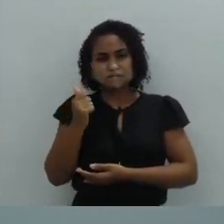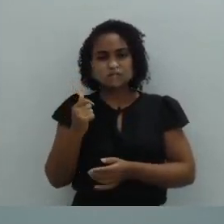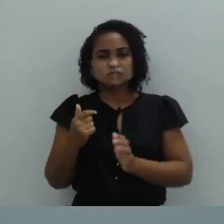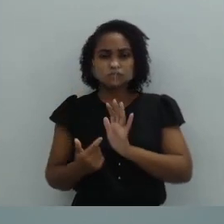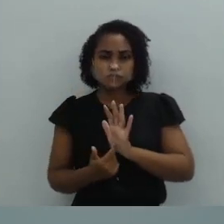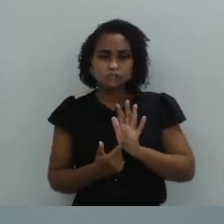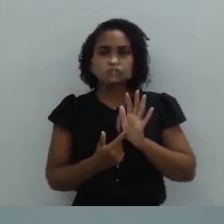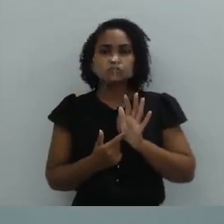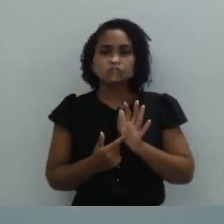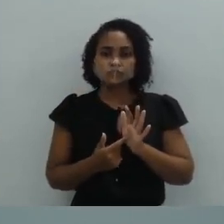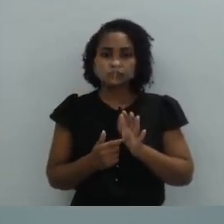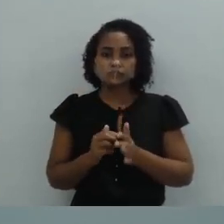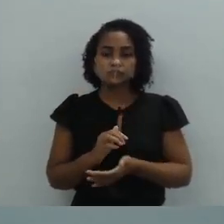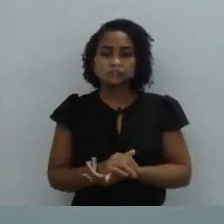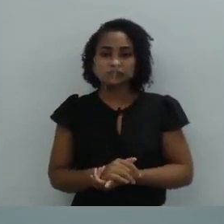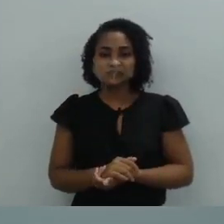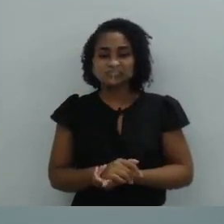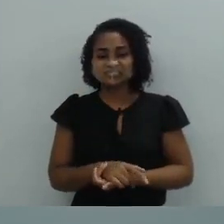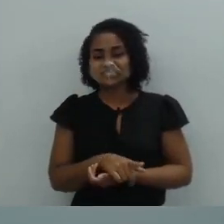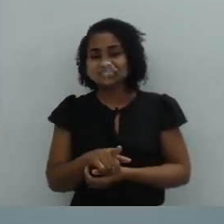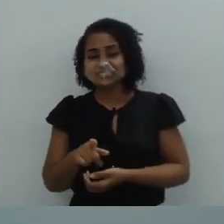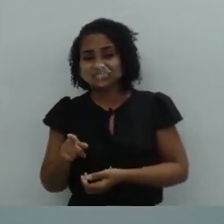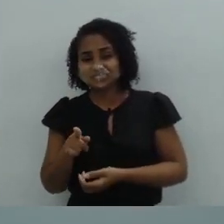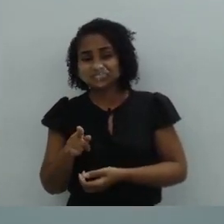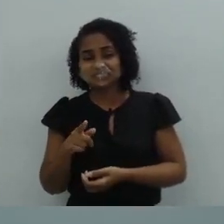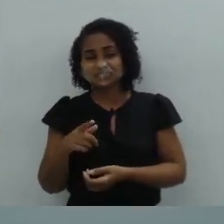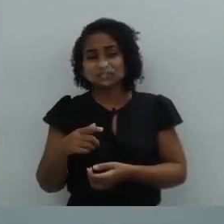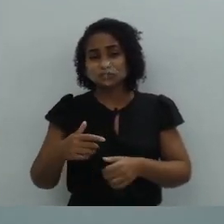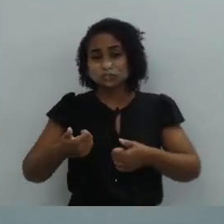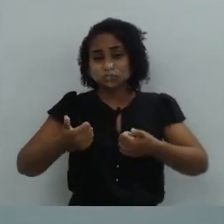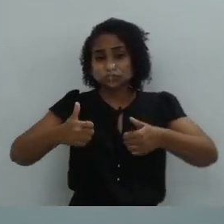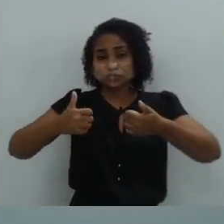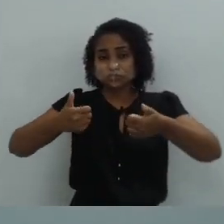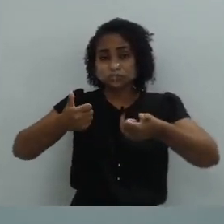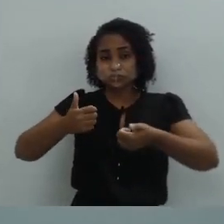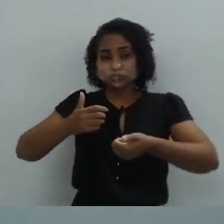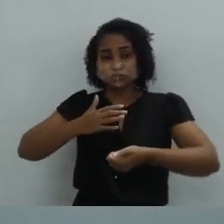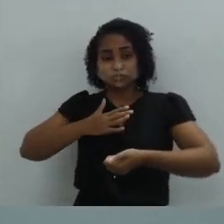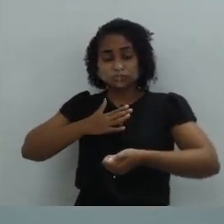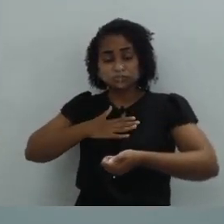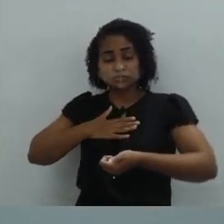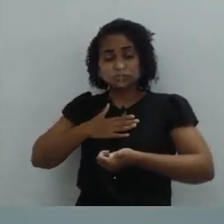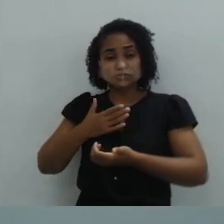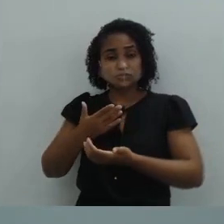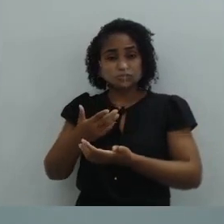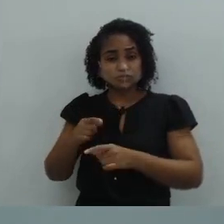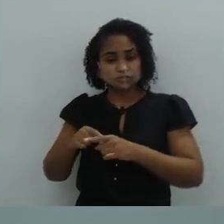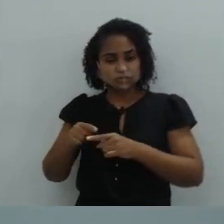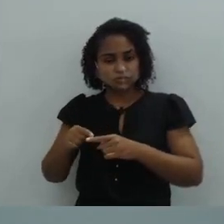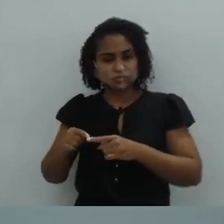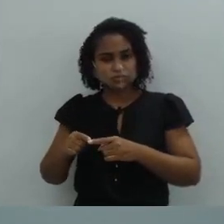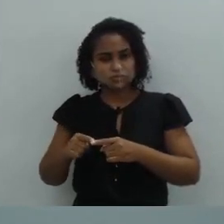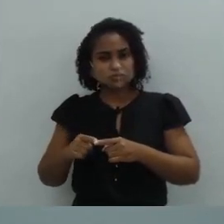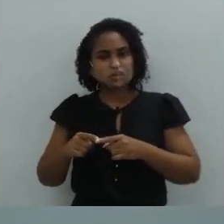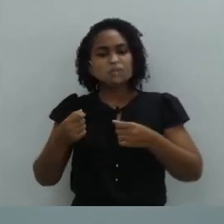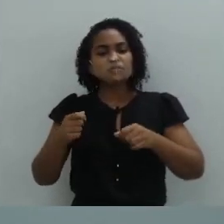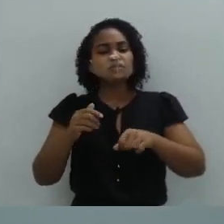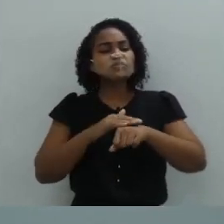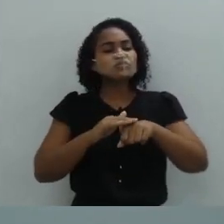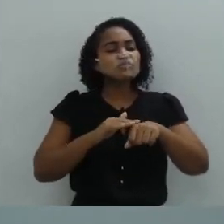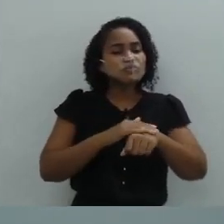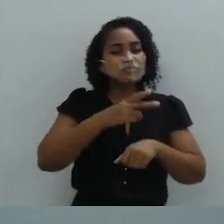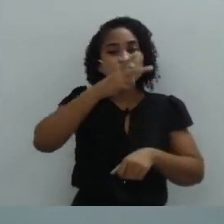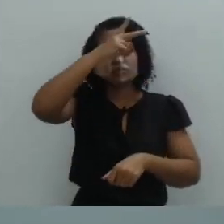eu vou solicitar isso. Se eu estou solicitando uma melhoria para o meu bairro, então eu tenho que conversar com o prefeito.